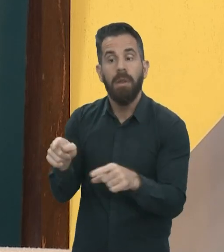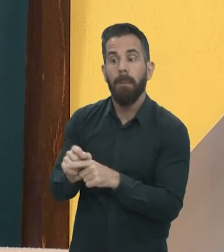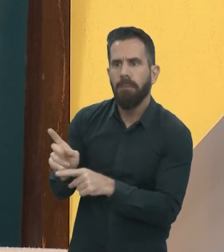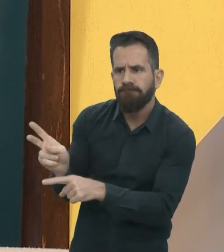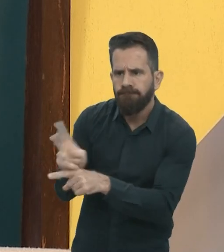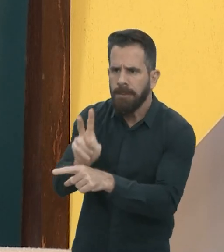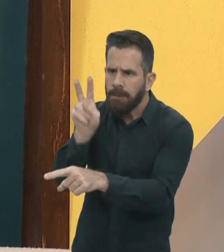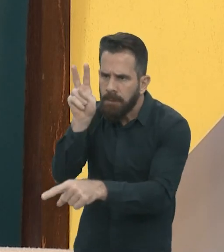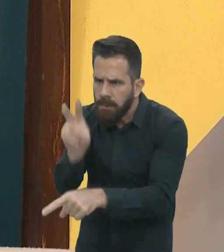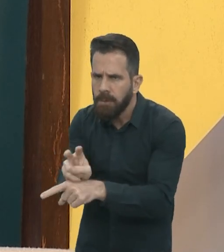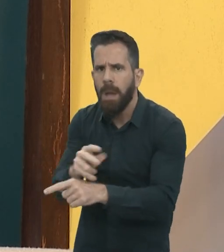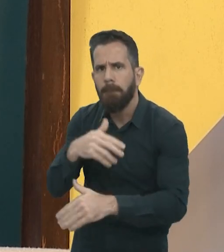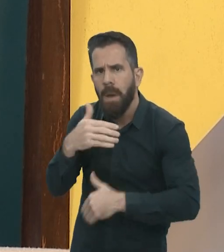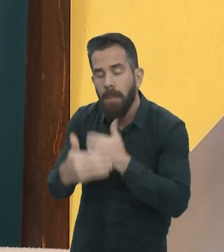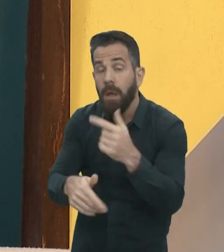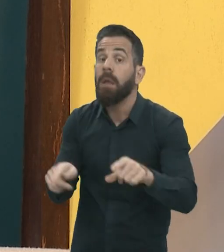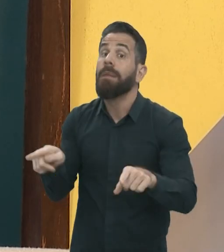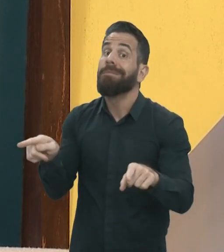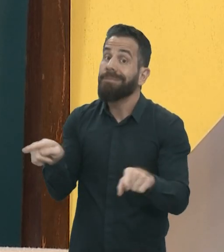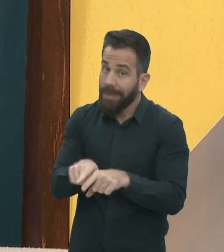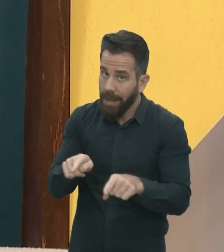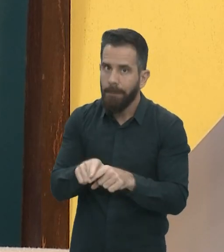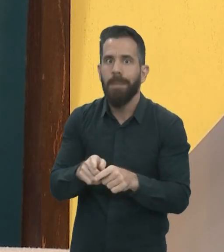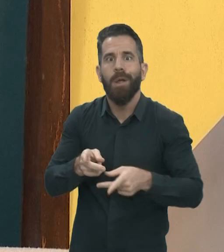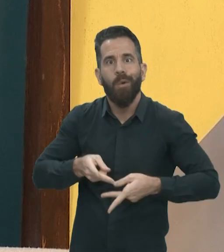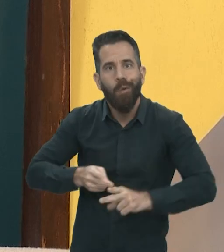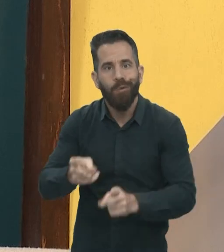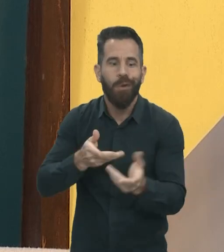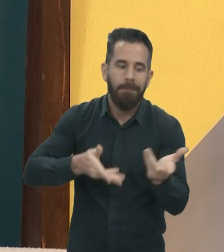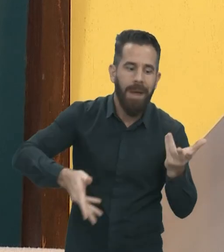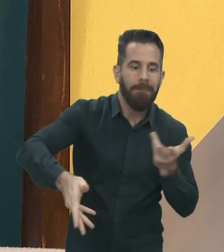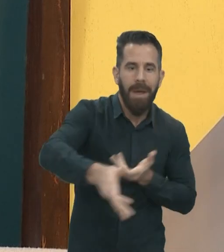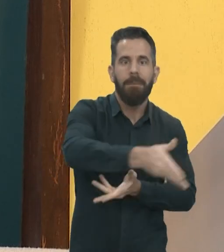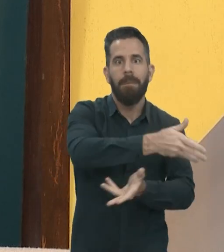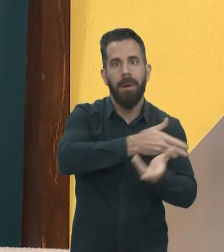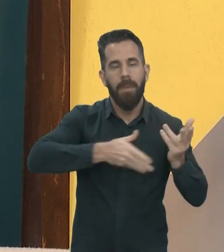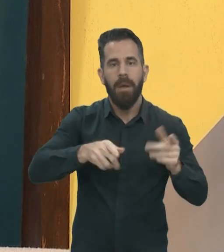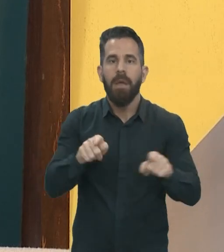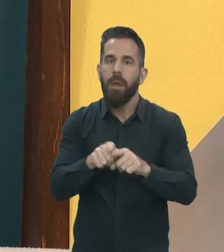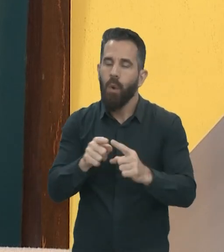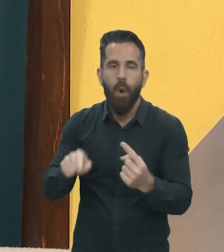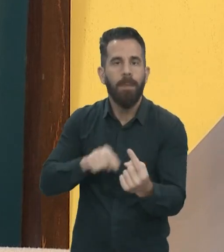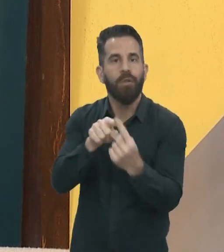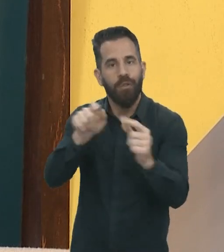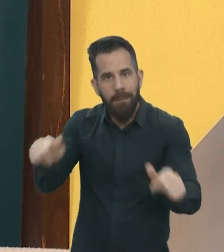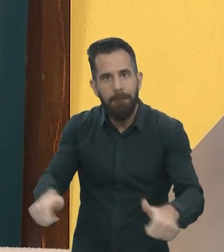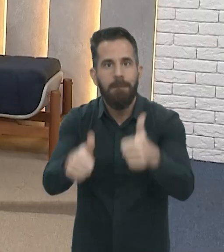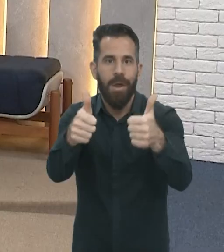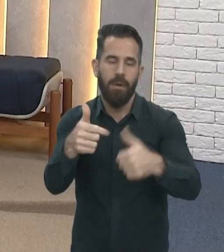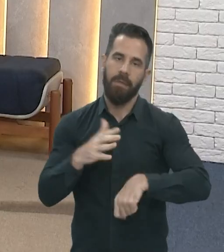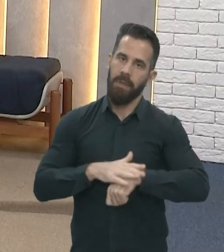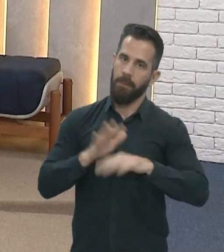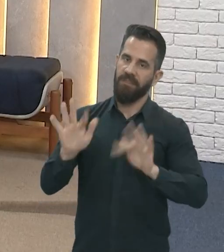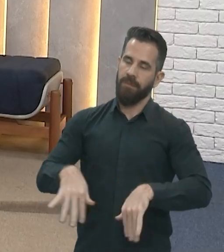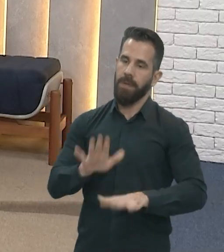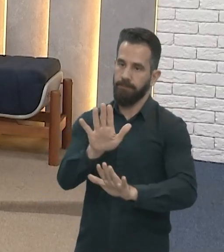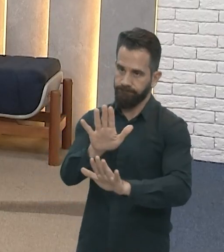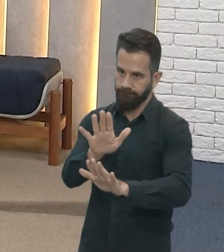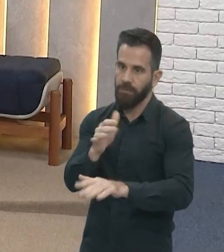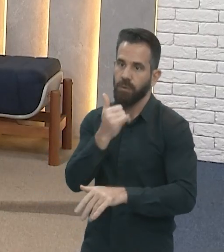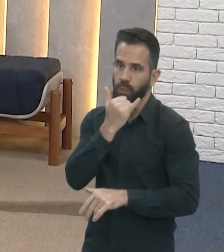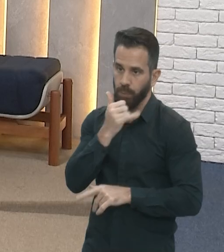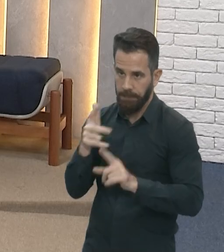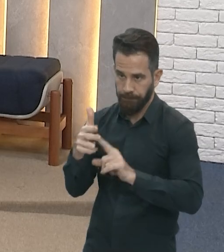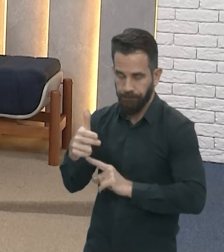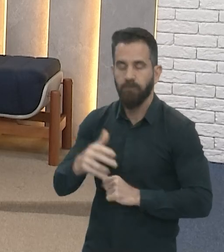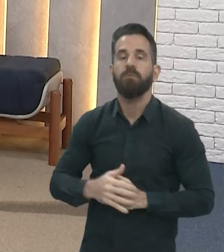de retroalimentação dessa política, que é cada vez mais atuar na melhoria dela própria. Tempo encerrado, a gente então começa agora